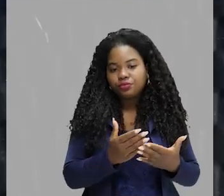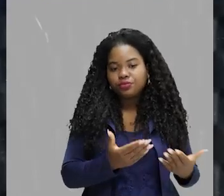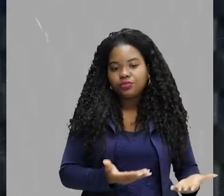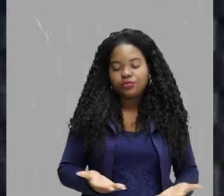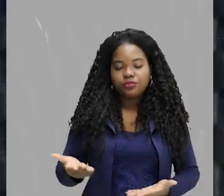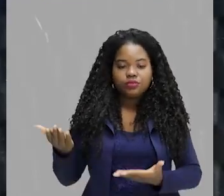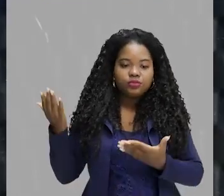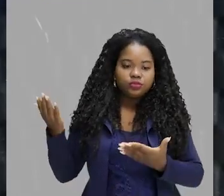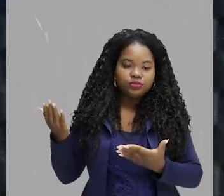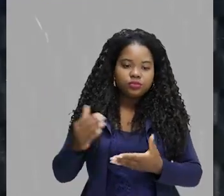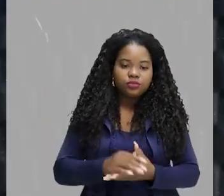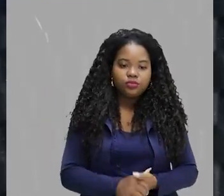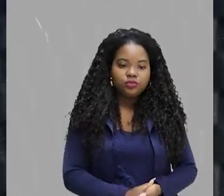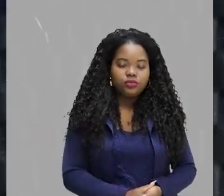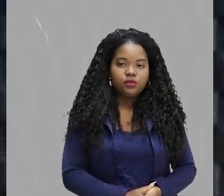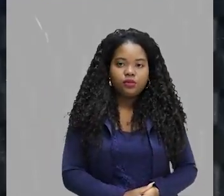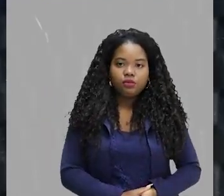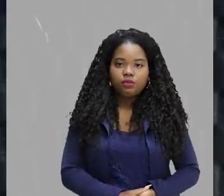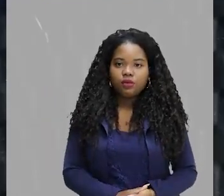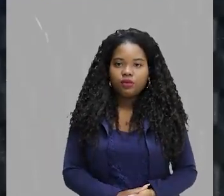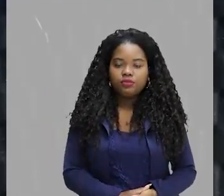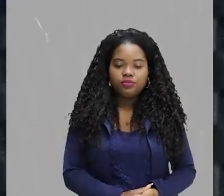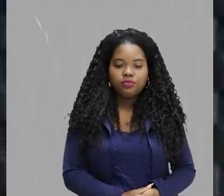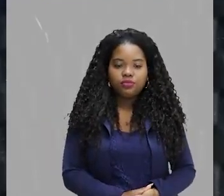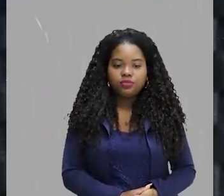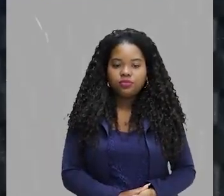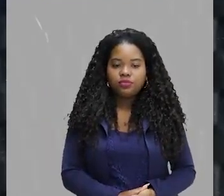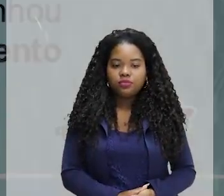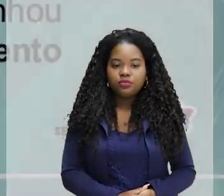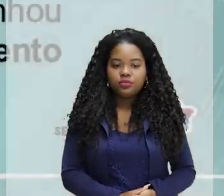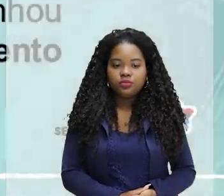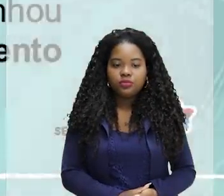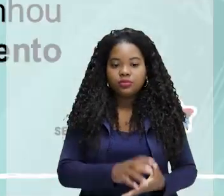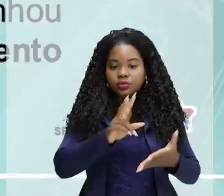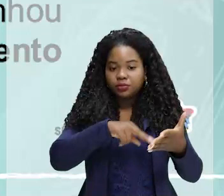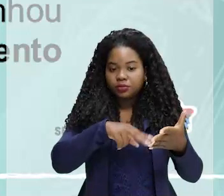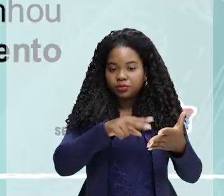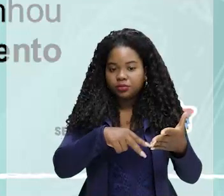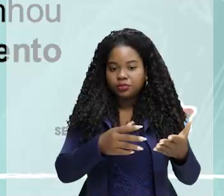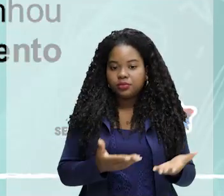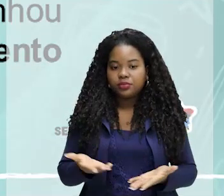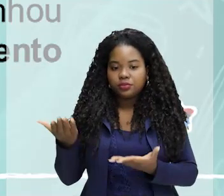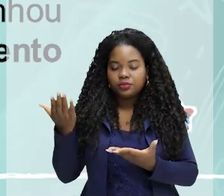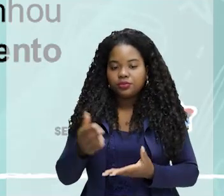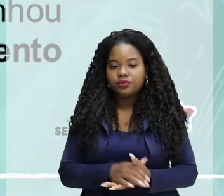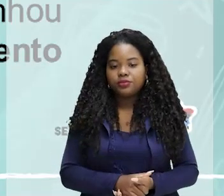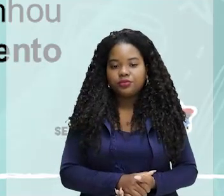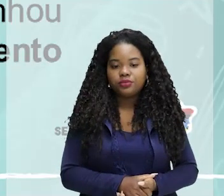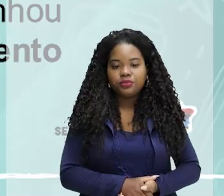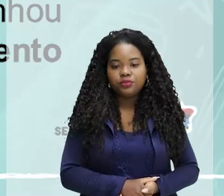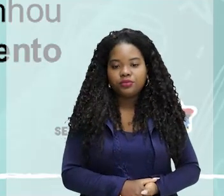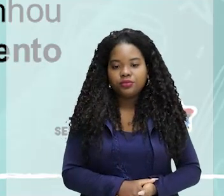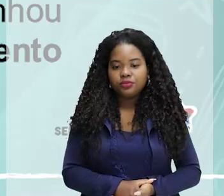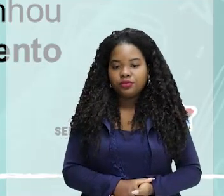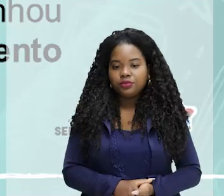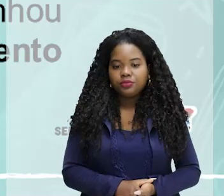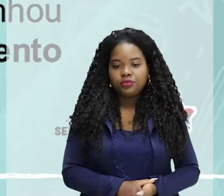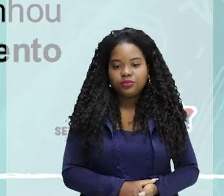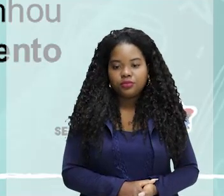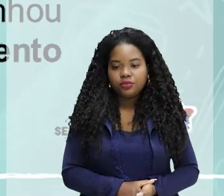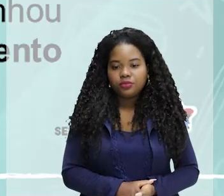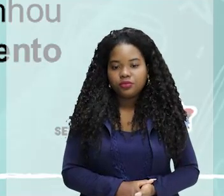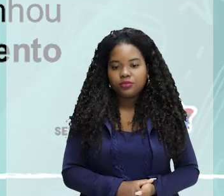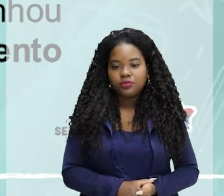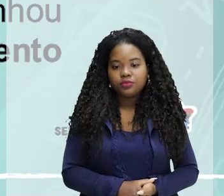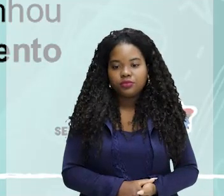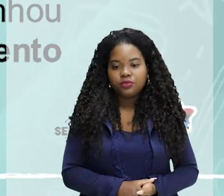tópico número 1, capitalismo e meio ambiente. A economia capitalista, todo mundo sabe, ela é baseada em quê?